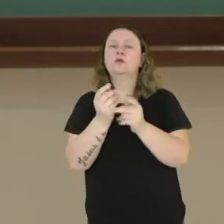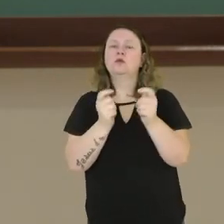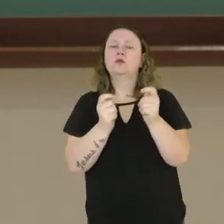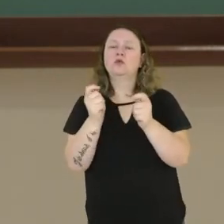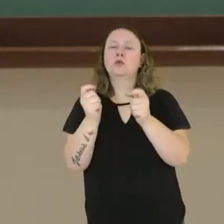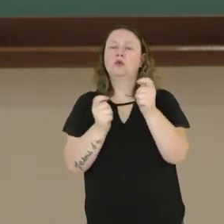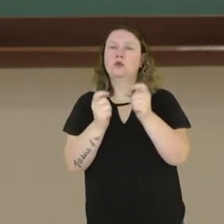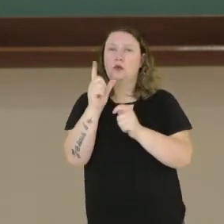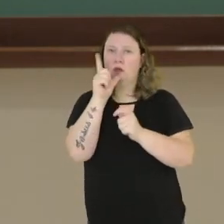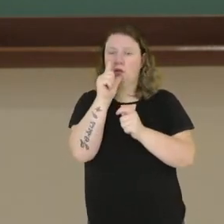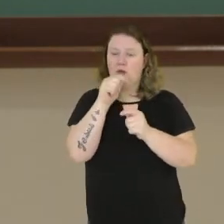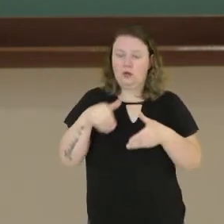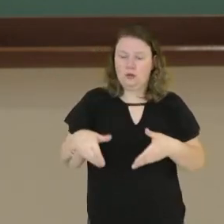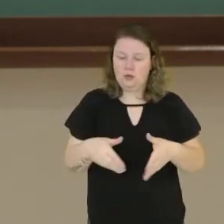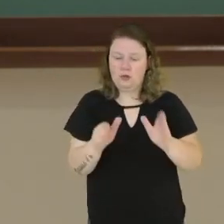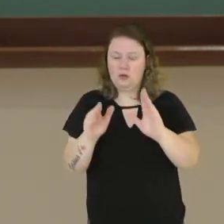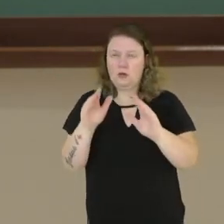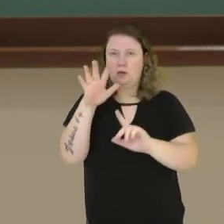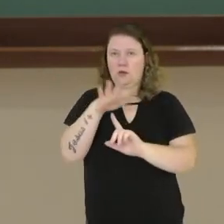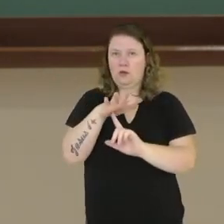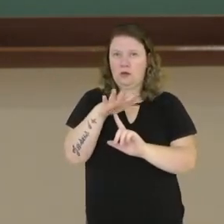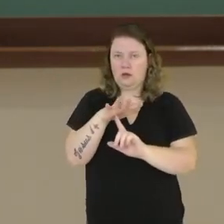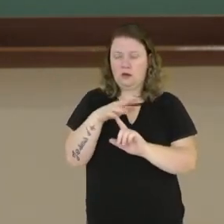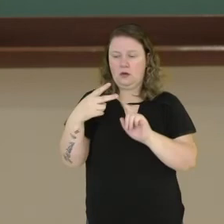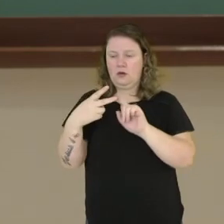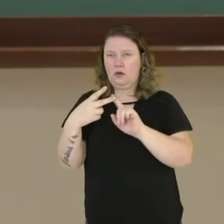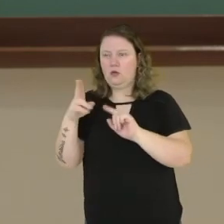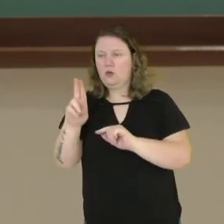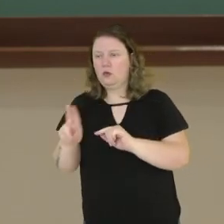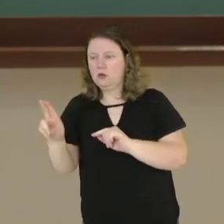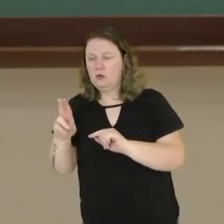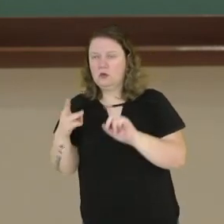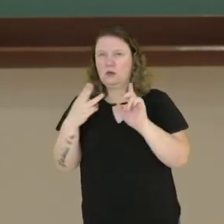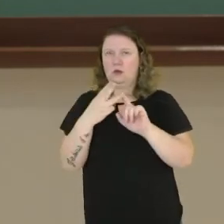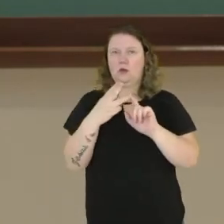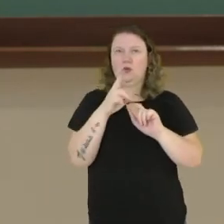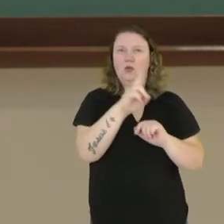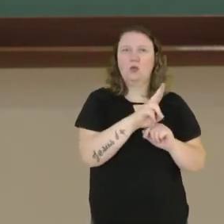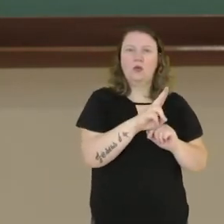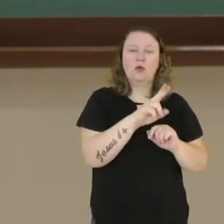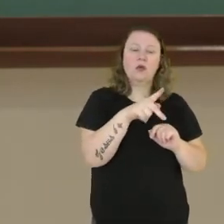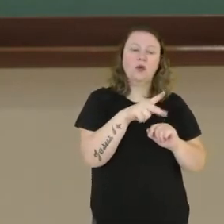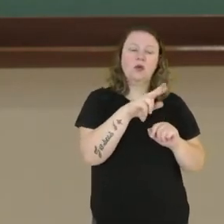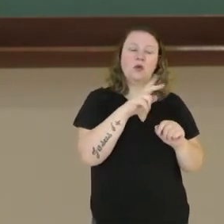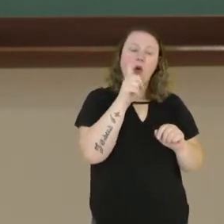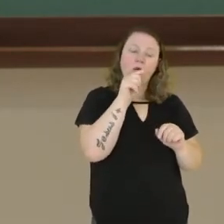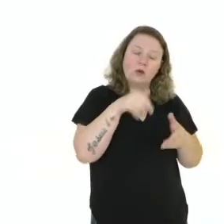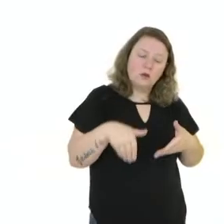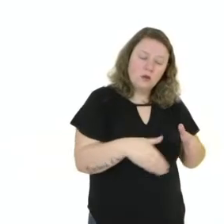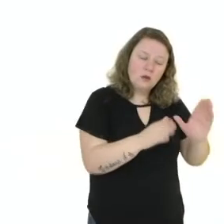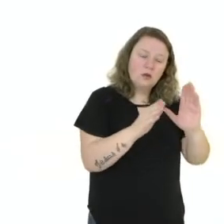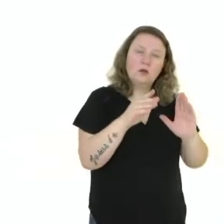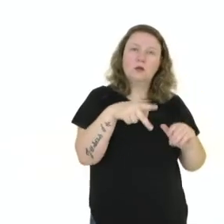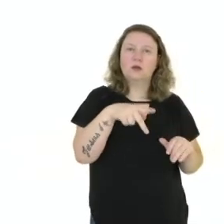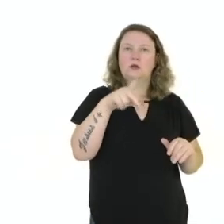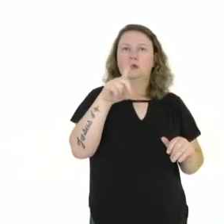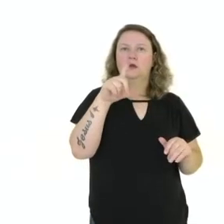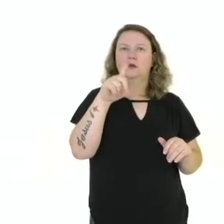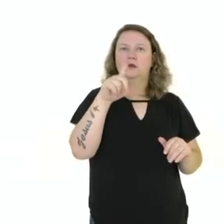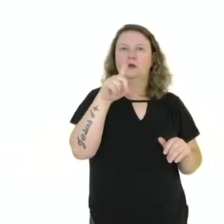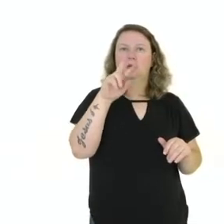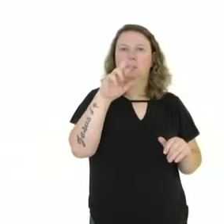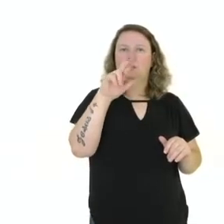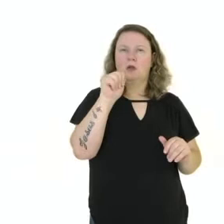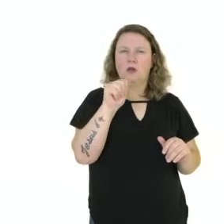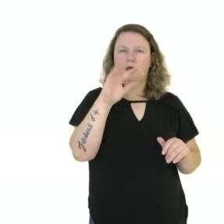rios Paraná, Paraguai, Uruguai e o Rio da Prata. Né? Era por esses rios da região platina que